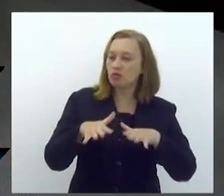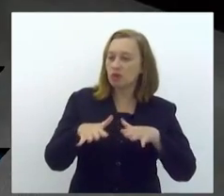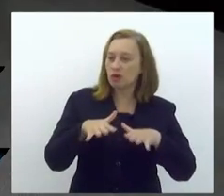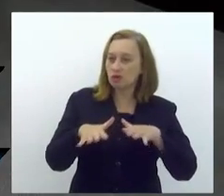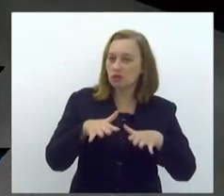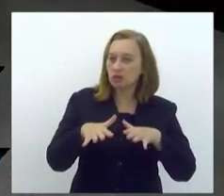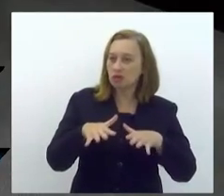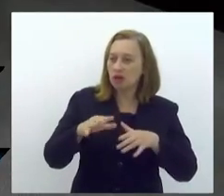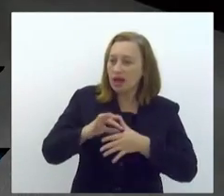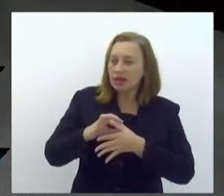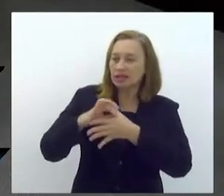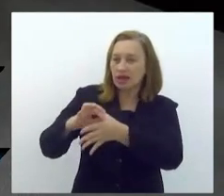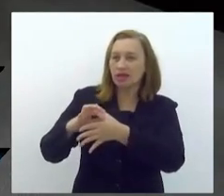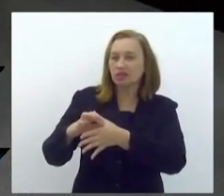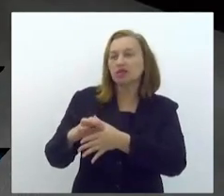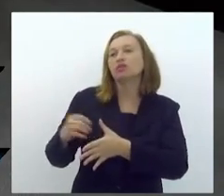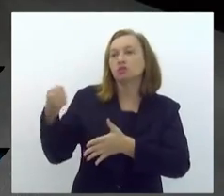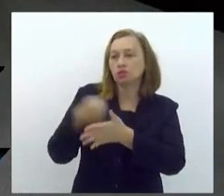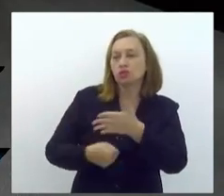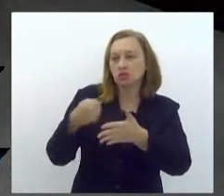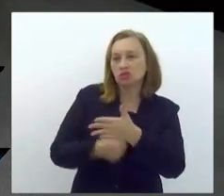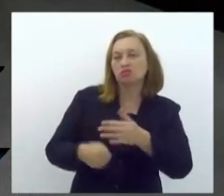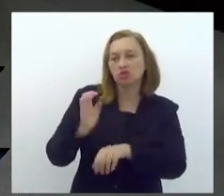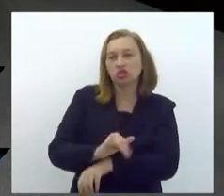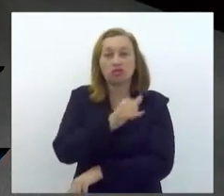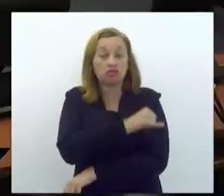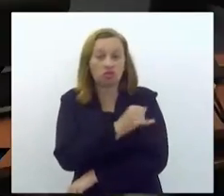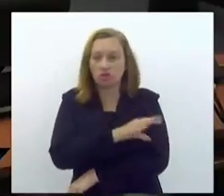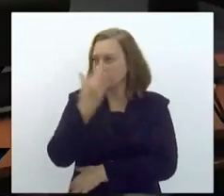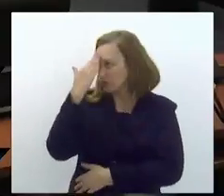lidera aqui no estado do Rio de Janeiro